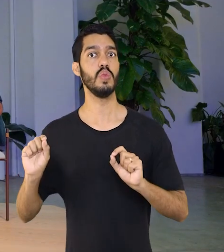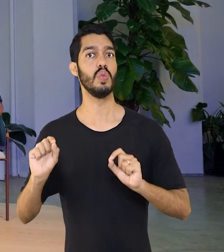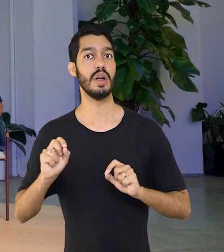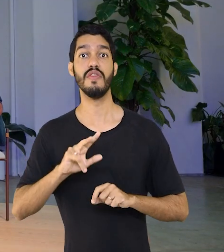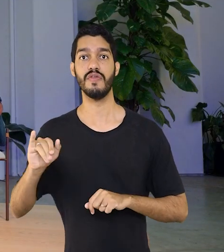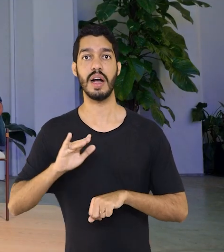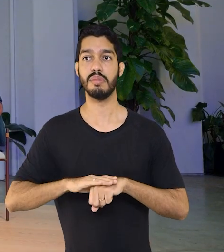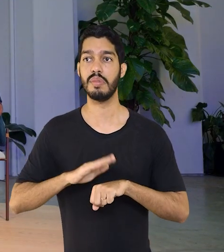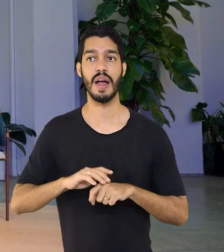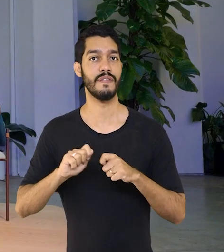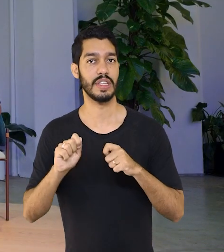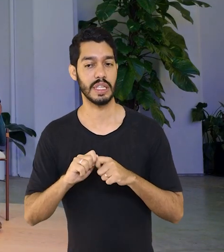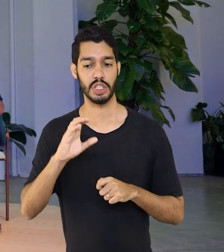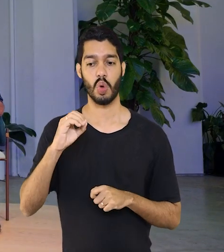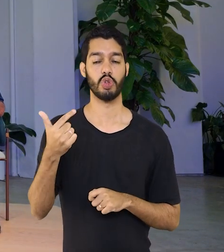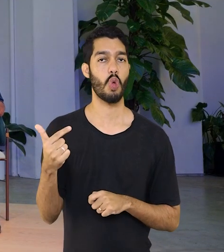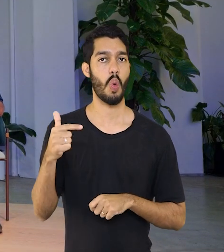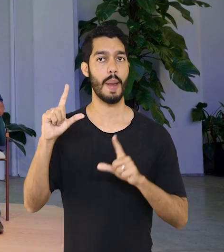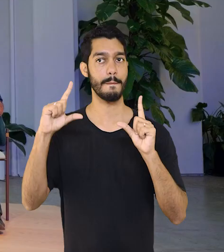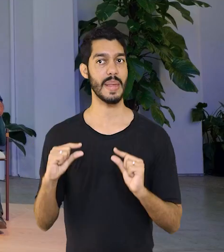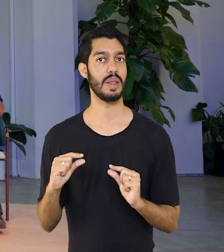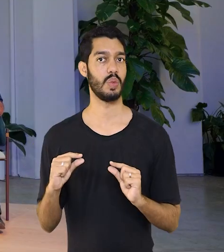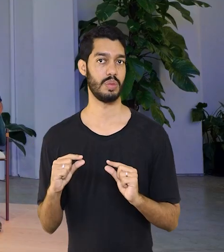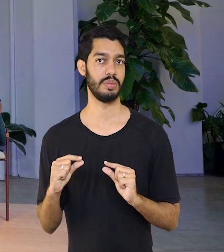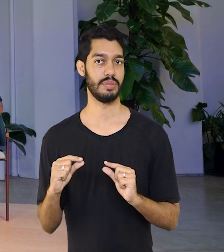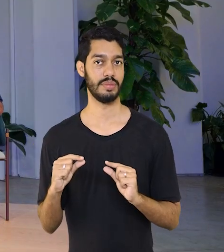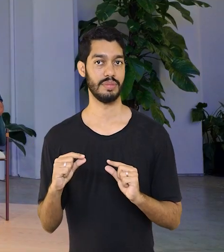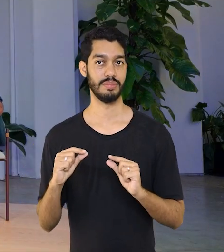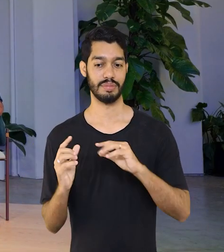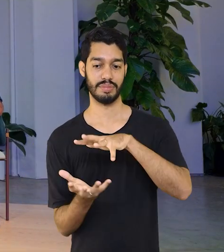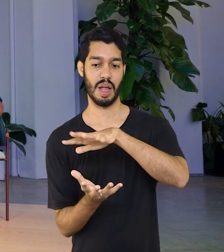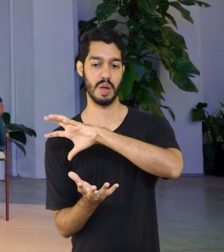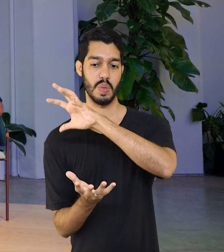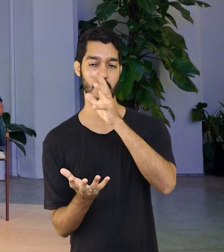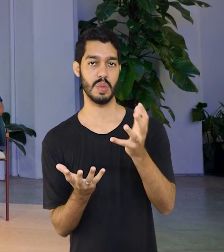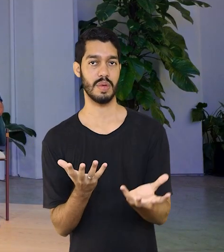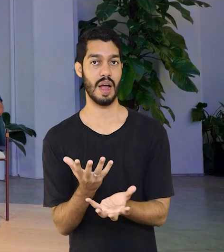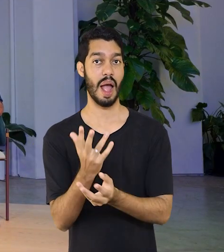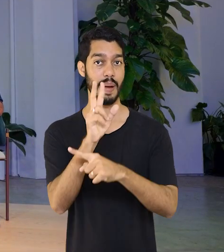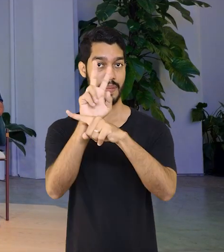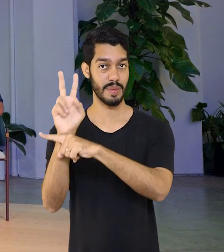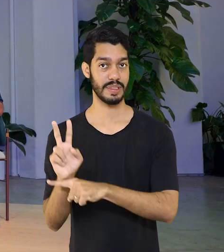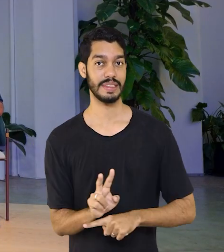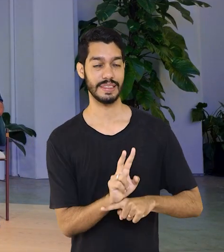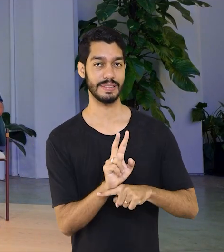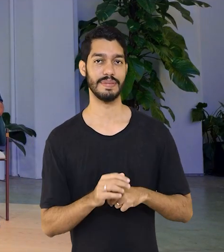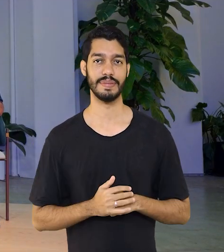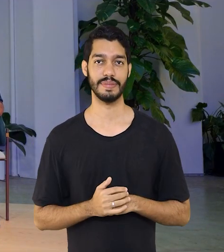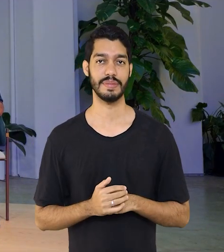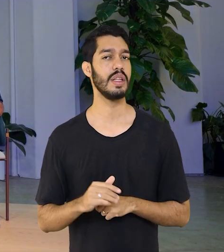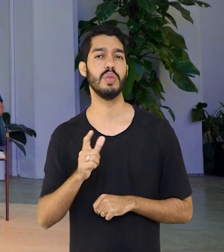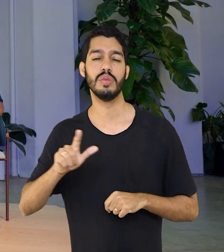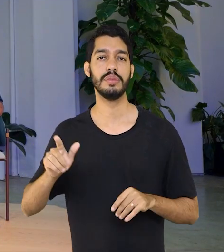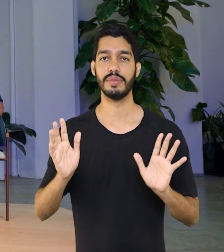que eles vão fazer para descarbonizar, para não emitir gases de efeito estufa. Se as